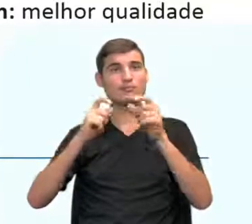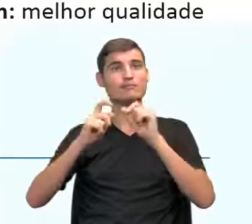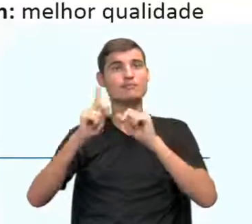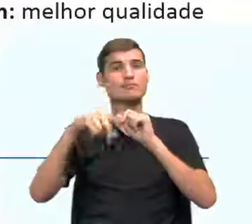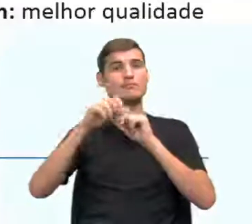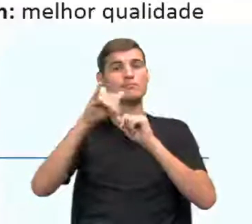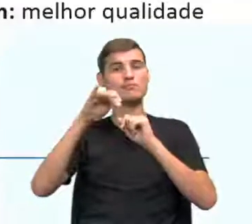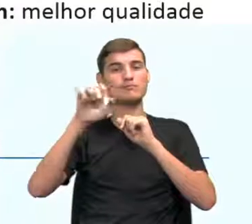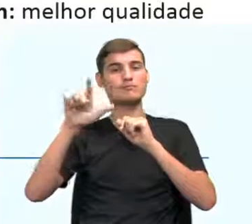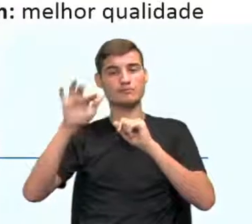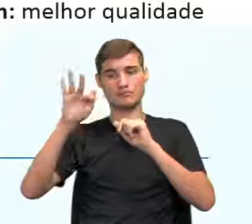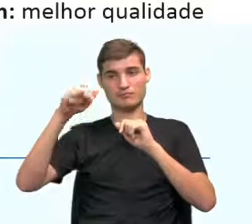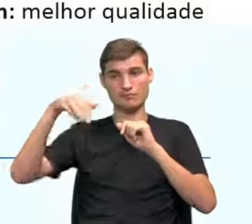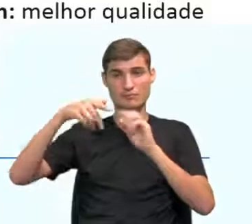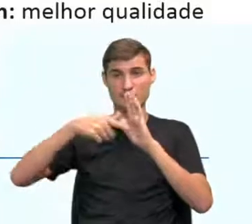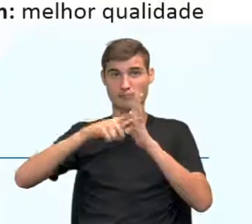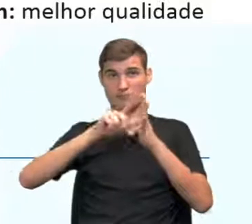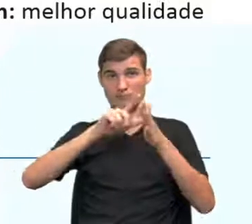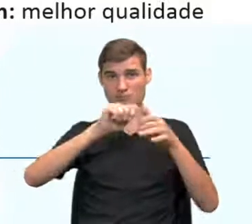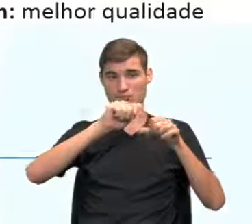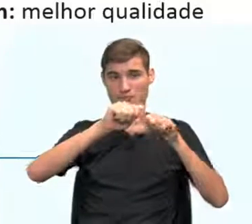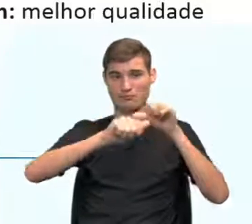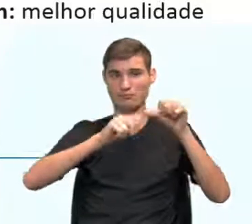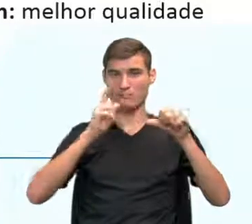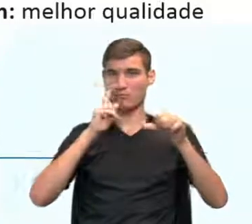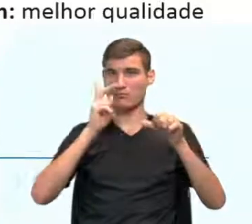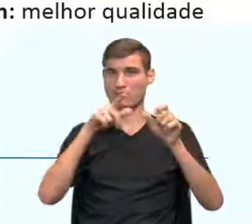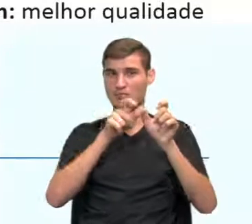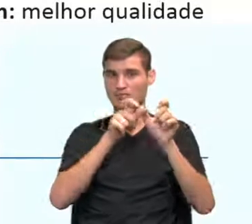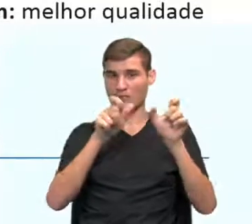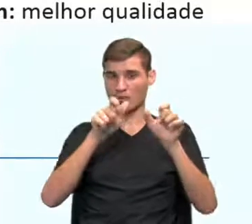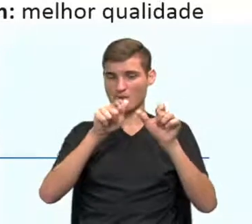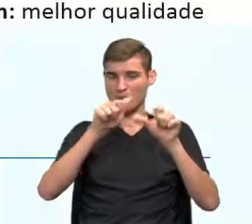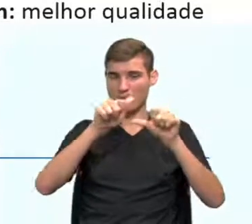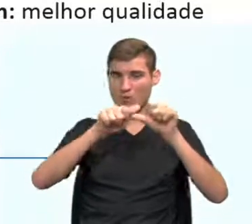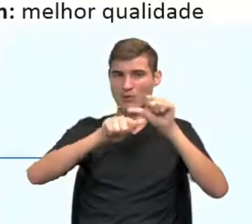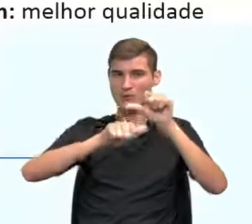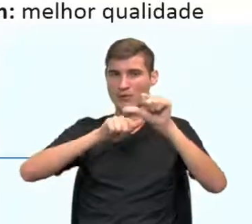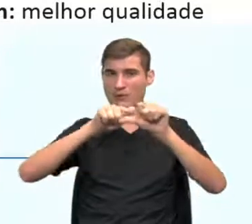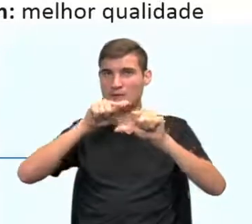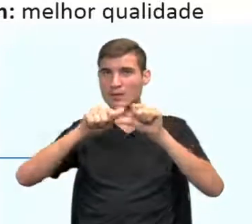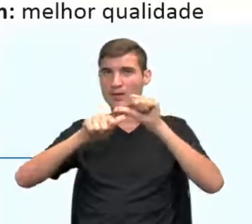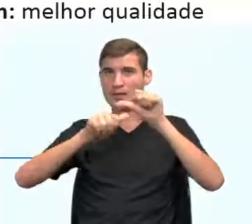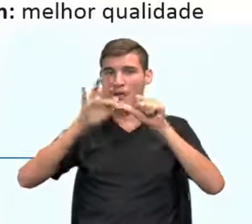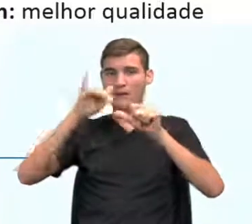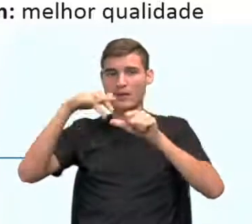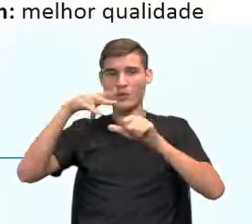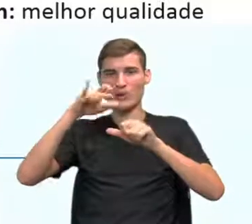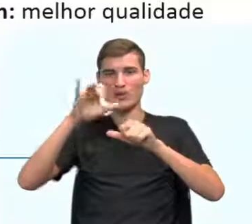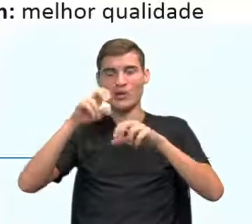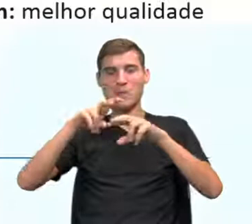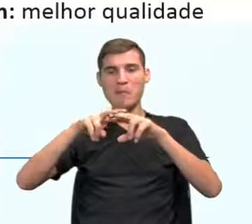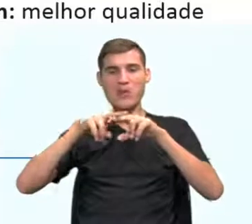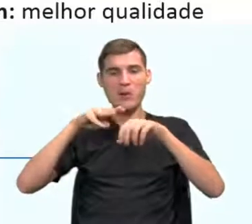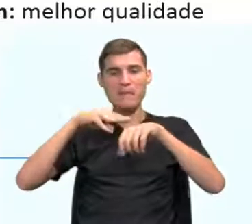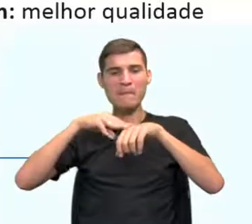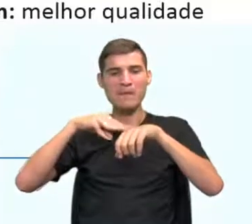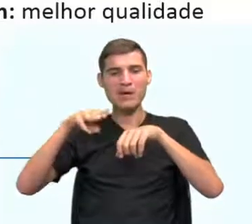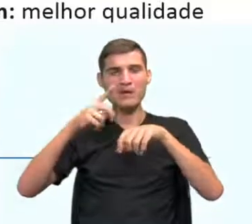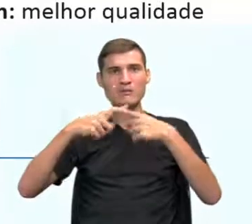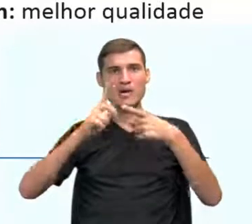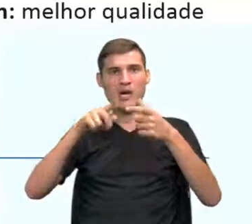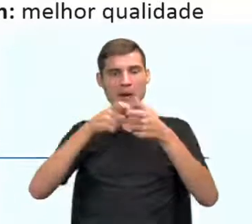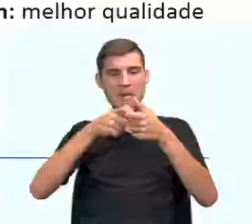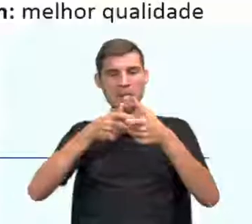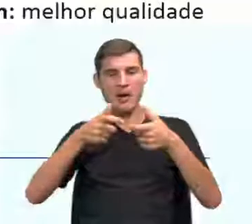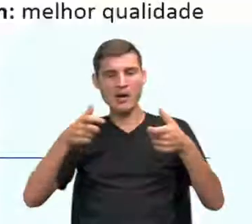sinal modulado, eu vou modificando a frequência de acordo com a minha mensagem. A frequência vai ficando